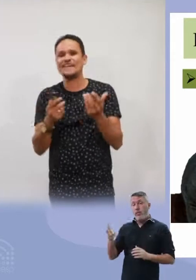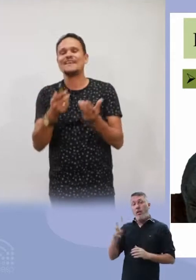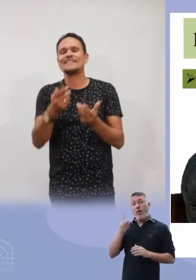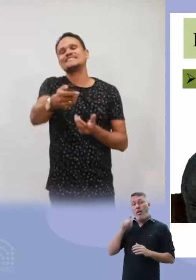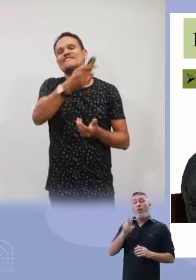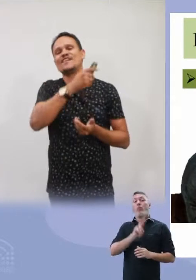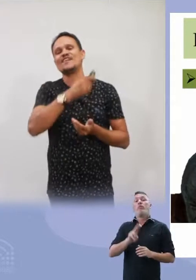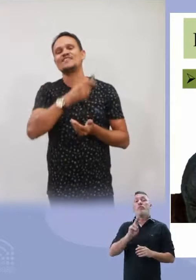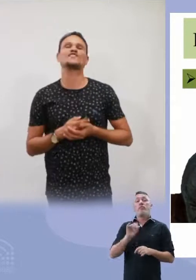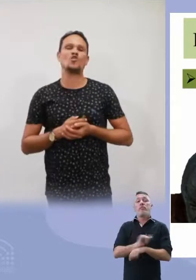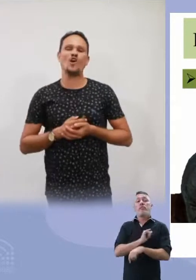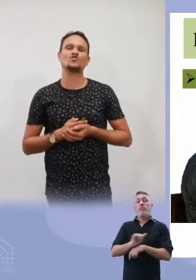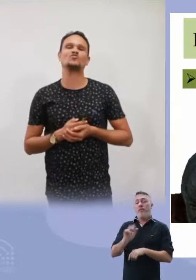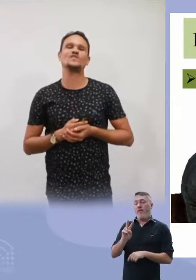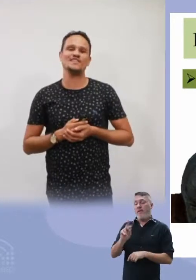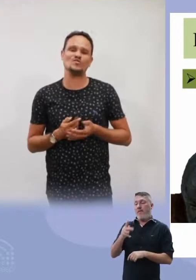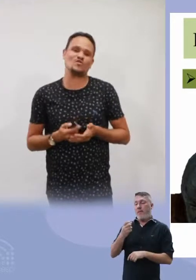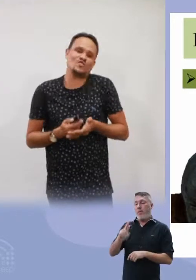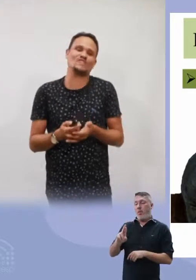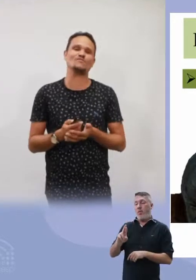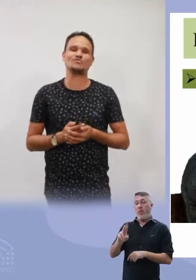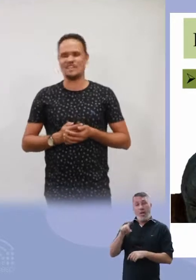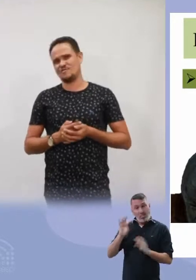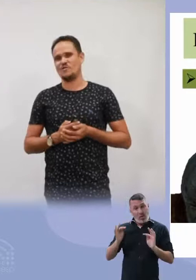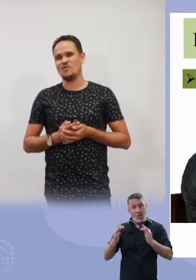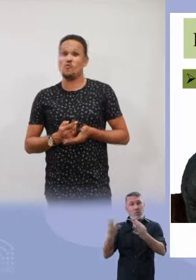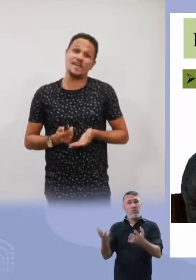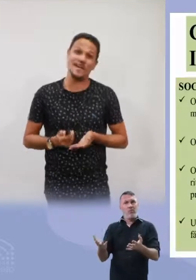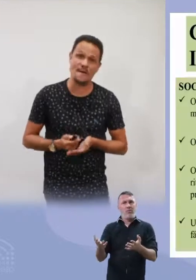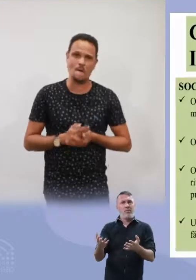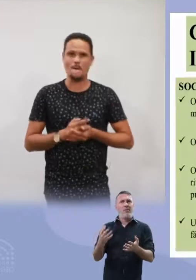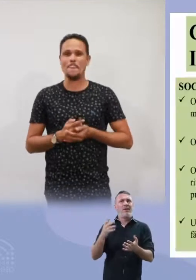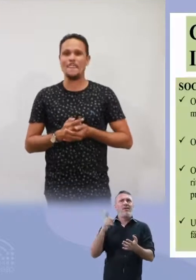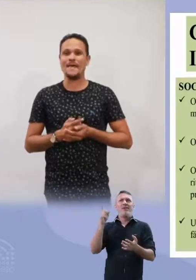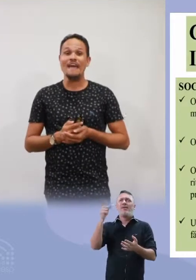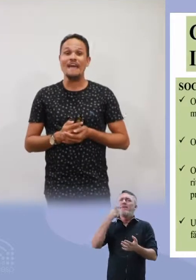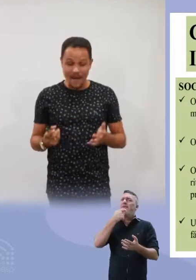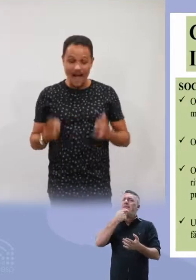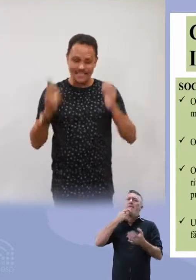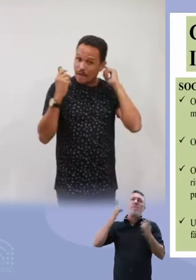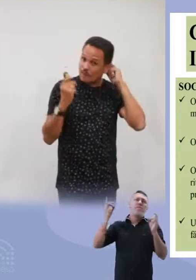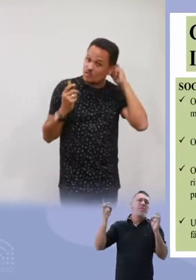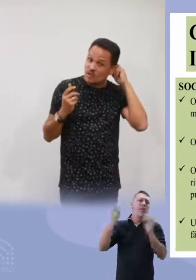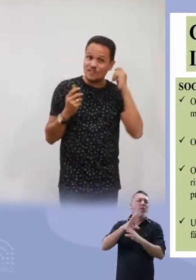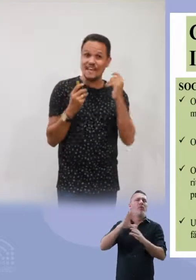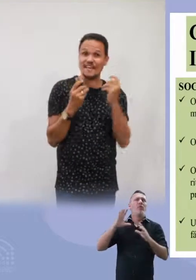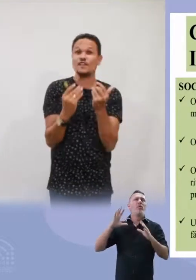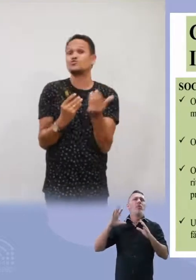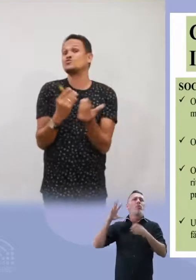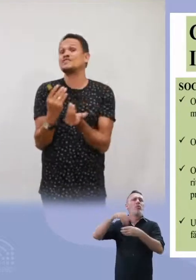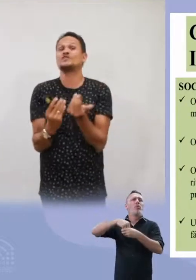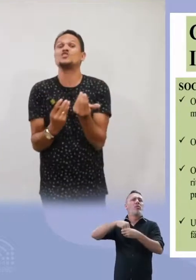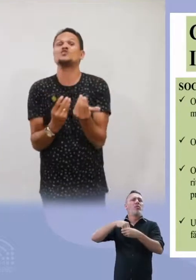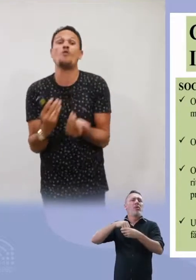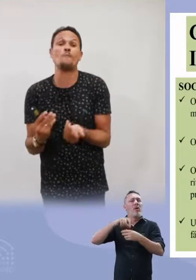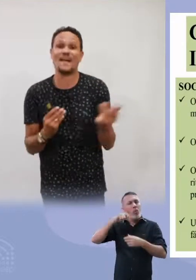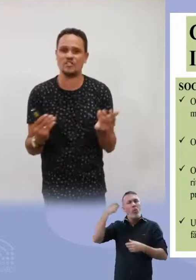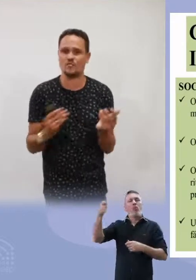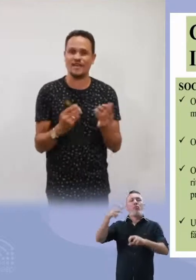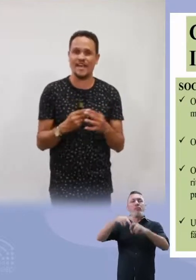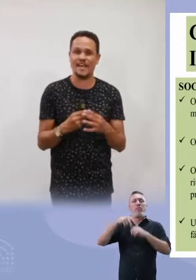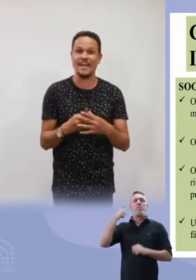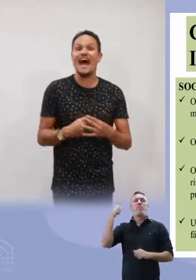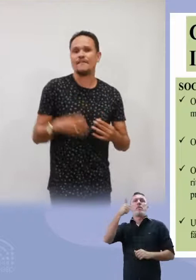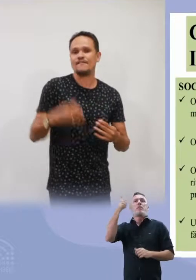exemplo aí desse avanço tecnológico do início que nós estamos estudando. Por que não? Mas, tá, professor, e o que essa revolução industrial tem de bom para cair